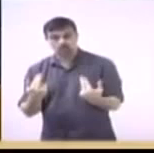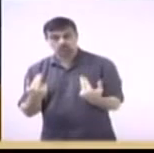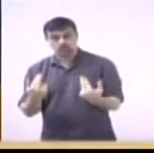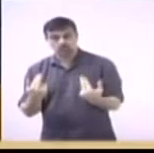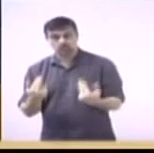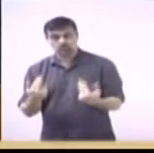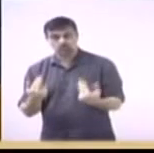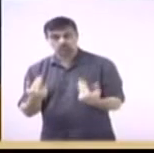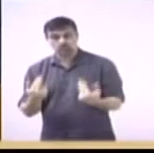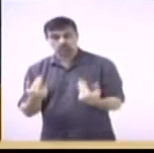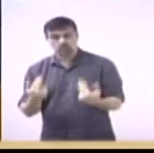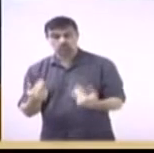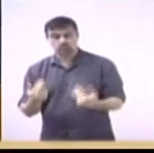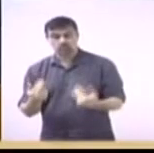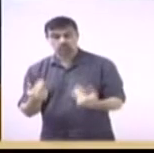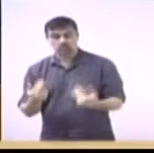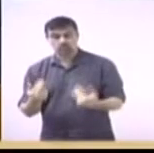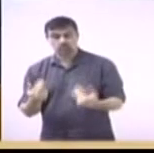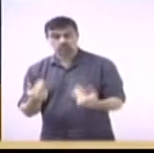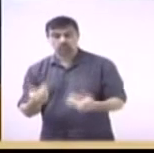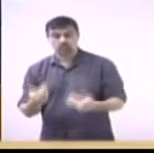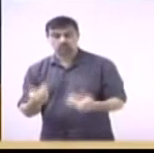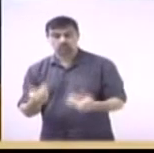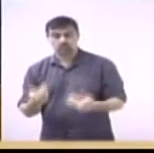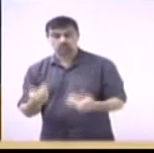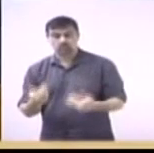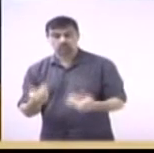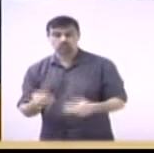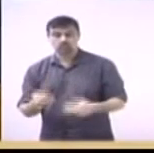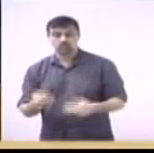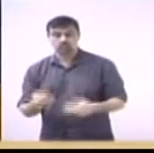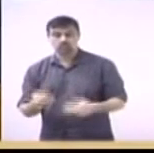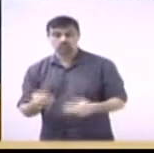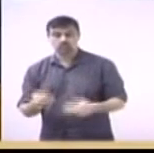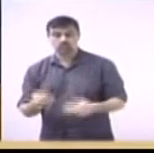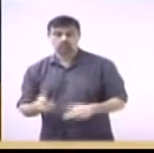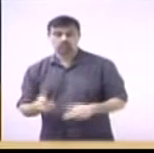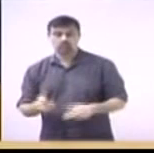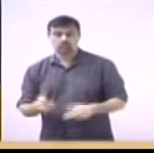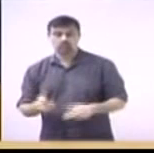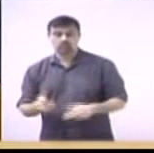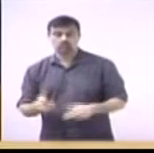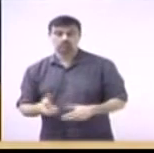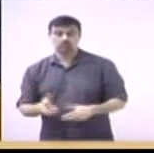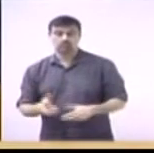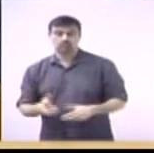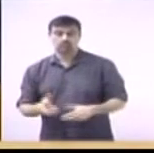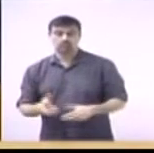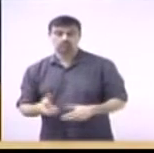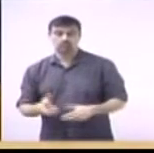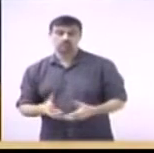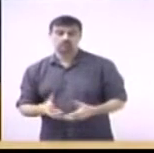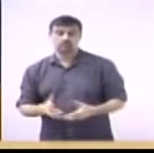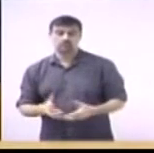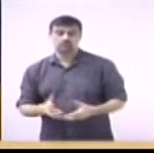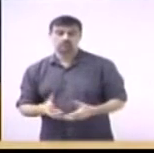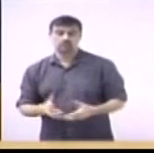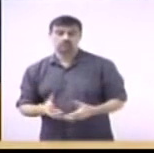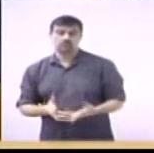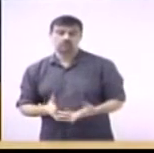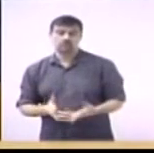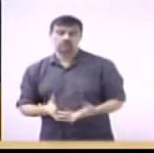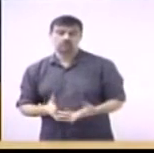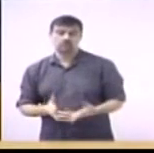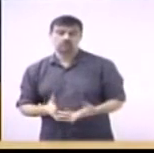professor universitário. Então, acho que é um ganho considerável e importante para os professores, que acho que não vai ser só a